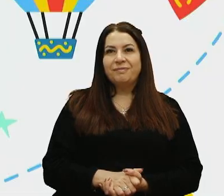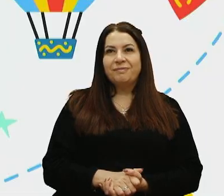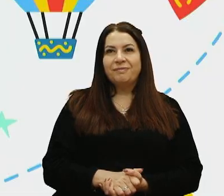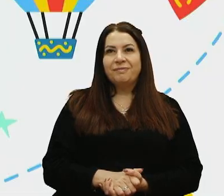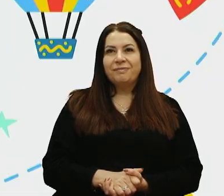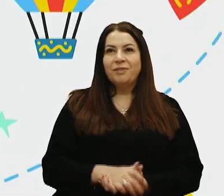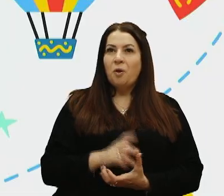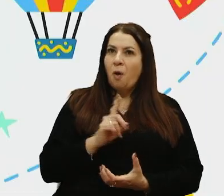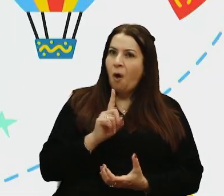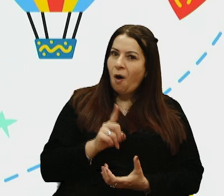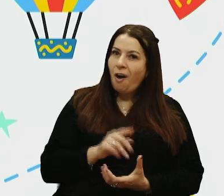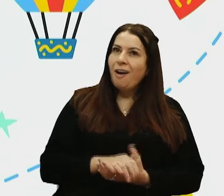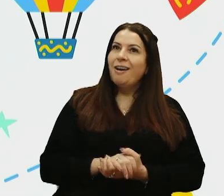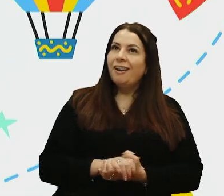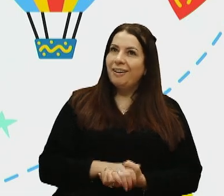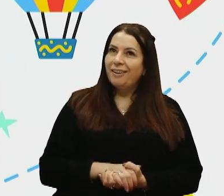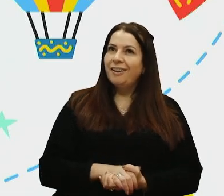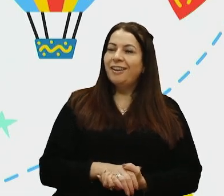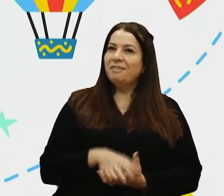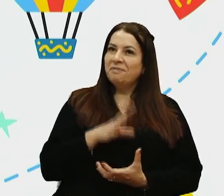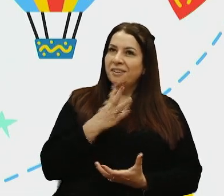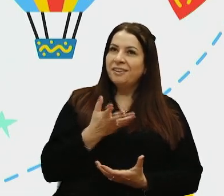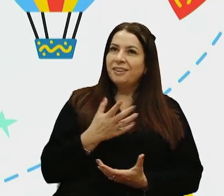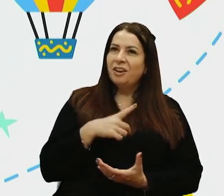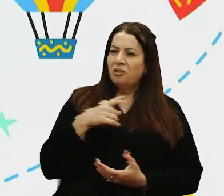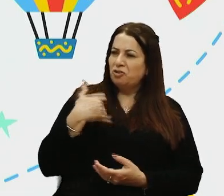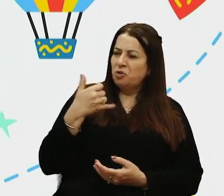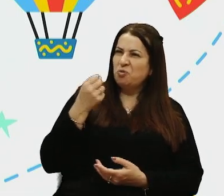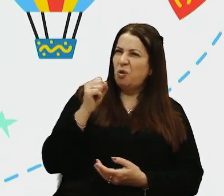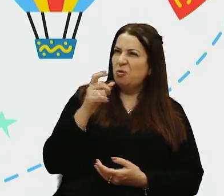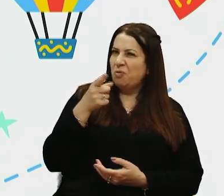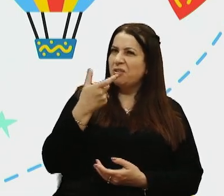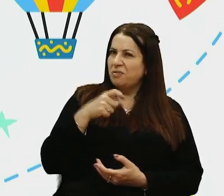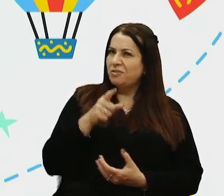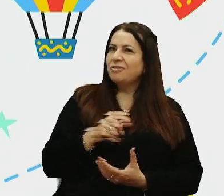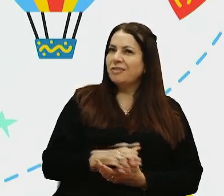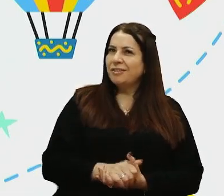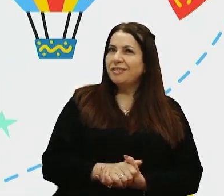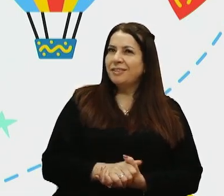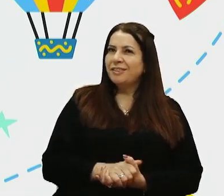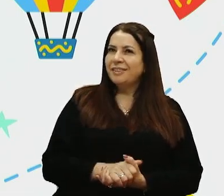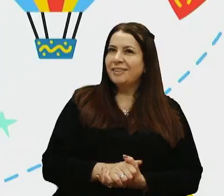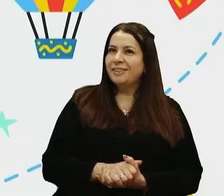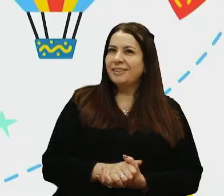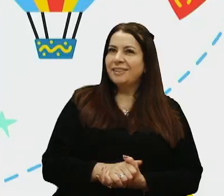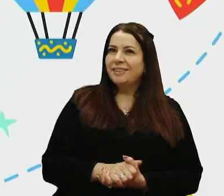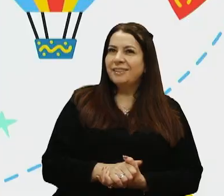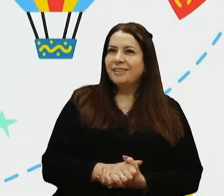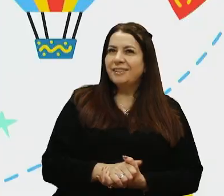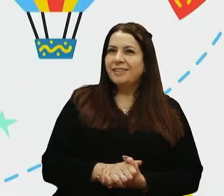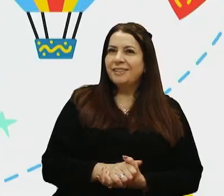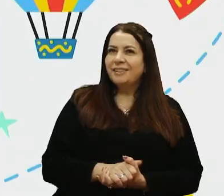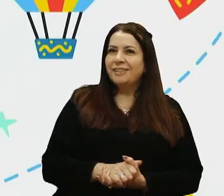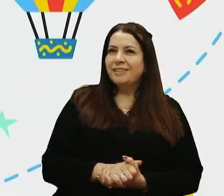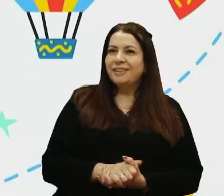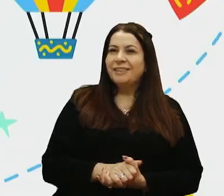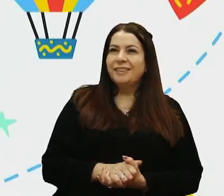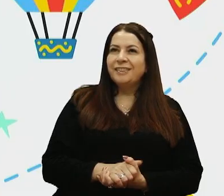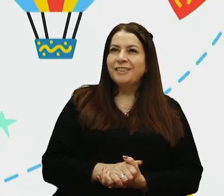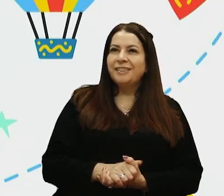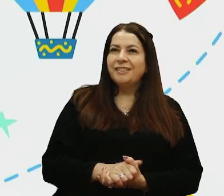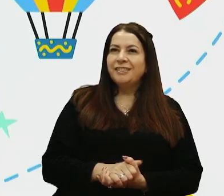Olha só! Aqui hoje eu tinha uns 8 anos. Era fraldinha da equipe futsal lá do Bela